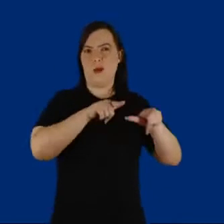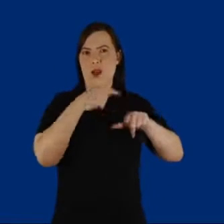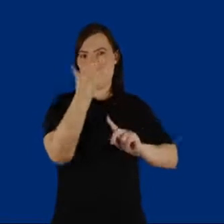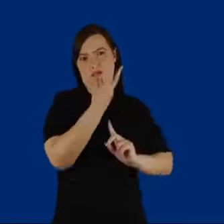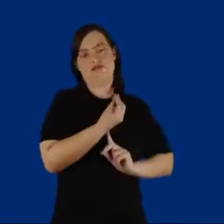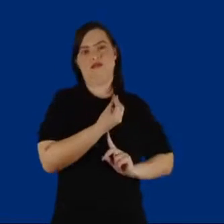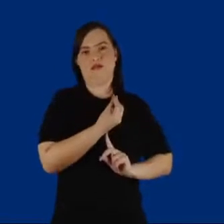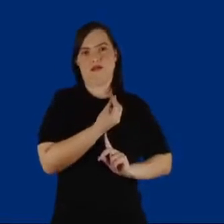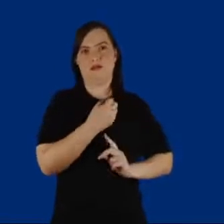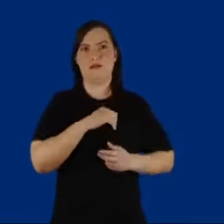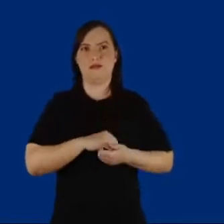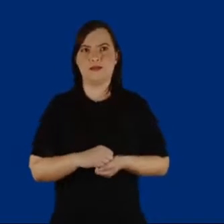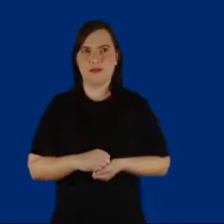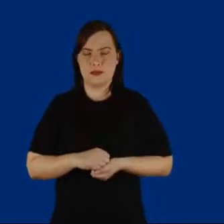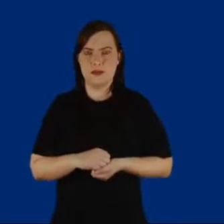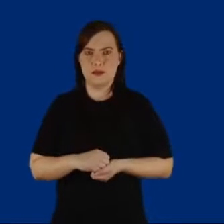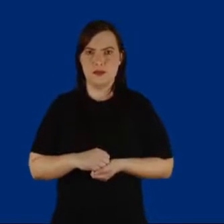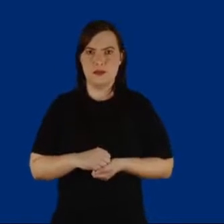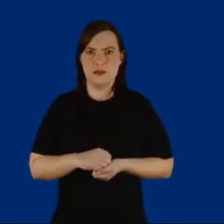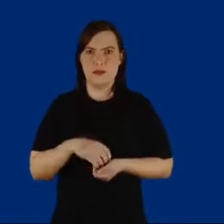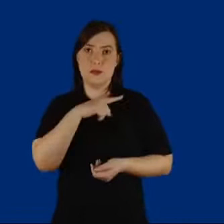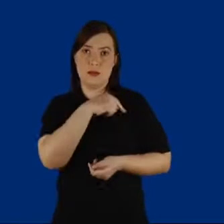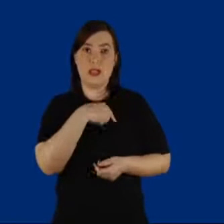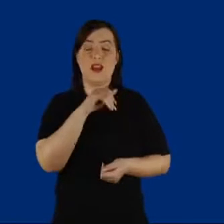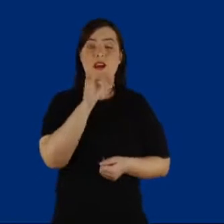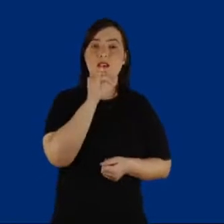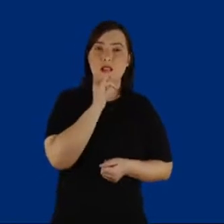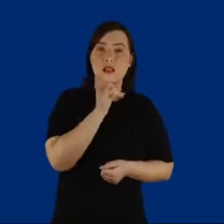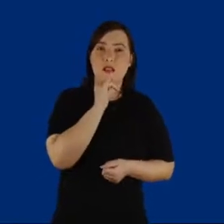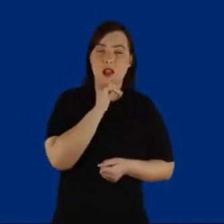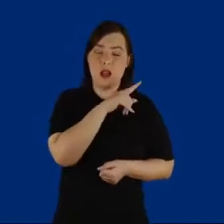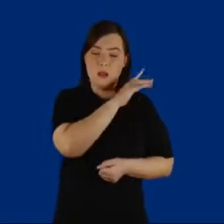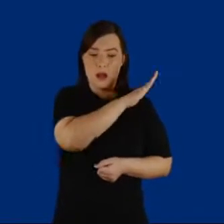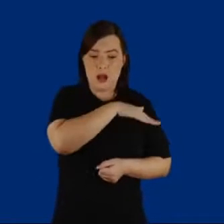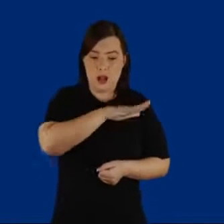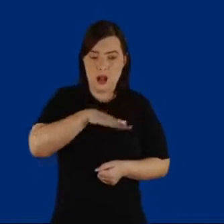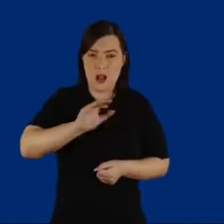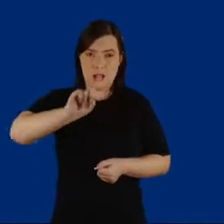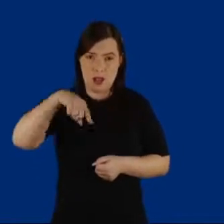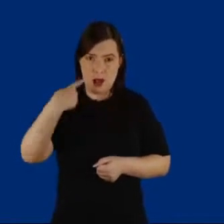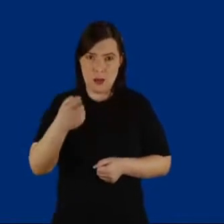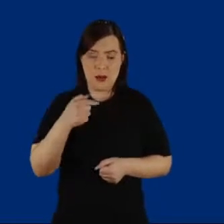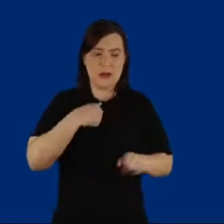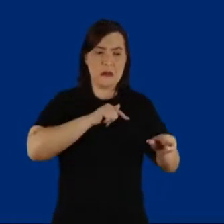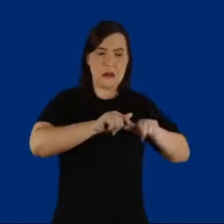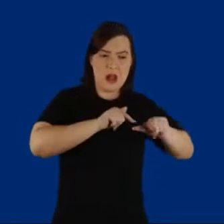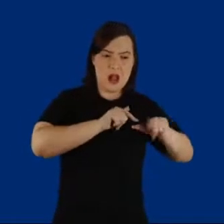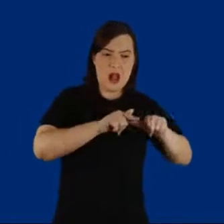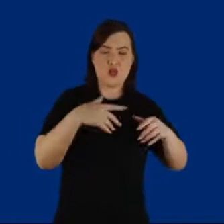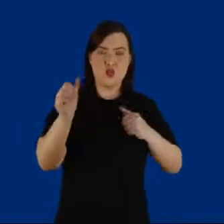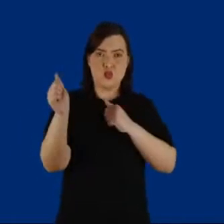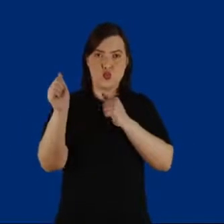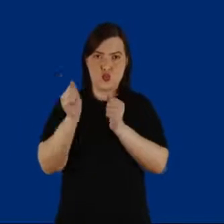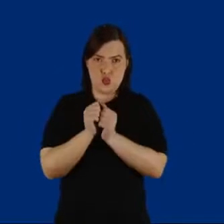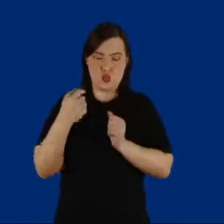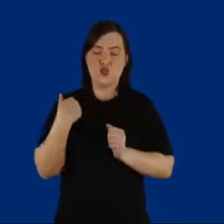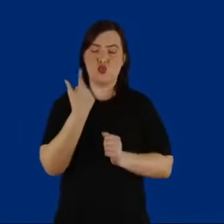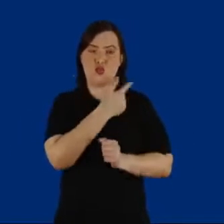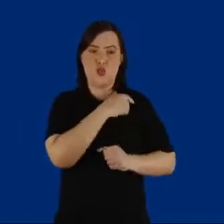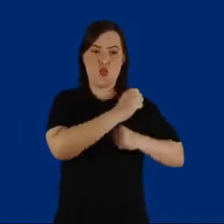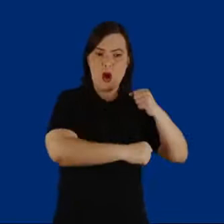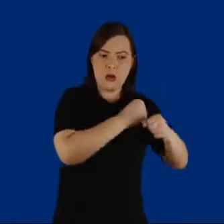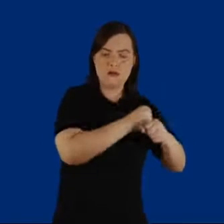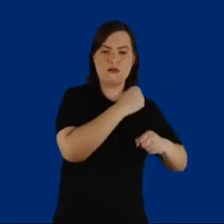arte. Isso aqui é um exemplo, quando as crianças, depois de terem trabalhado conosco, todo ano que